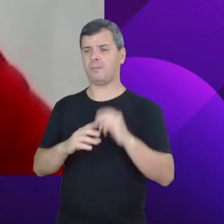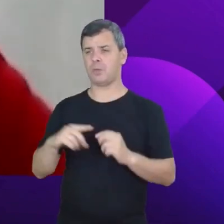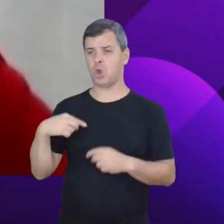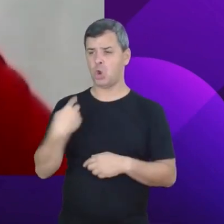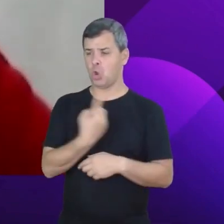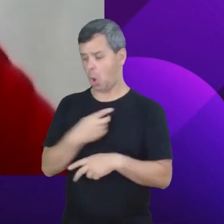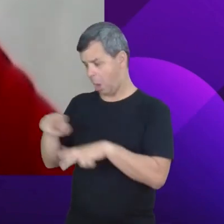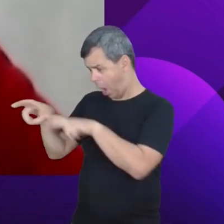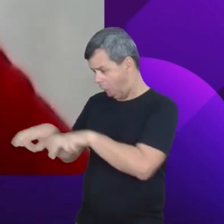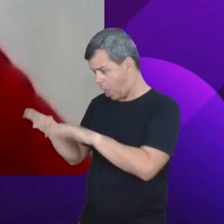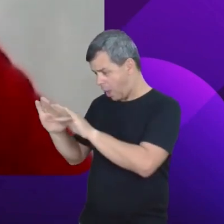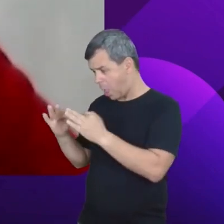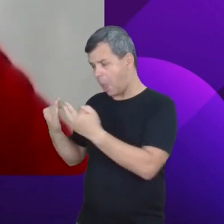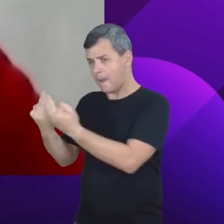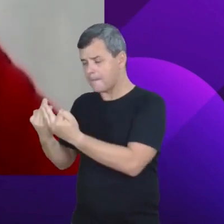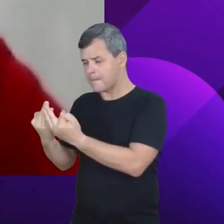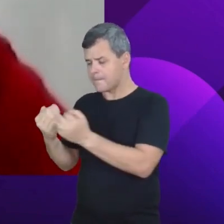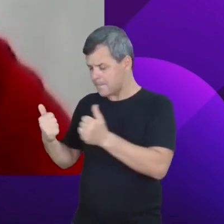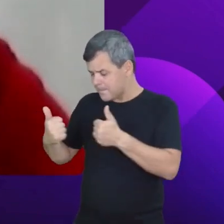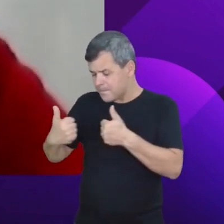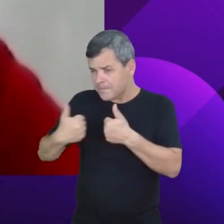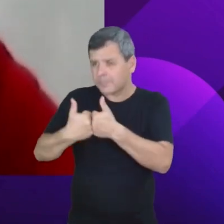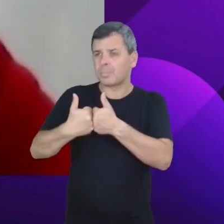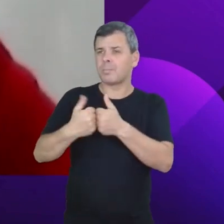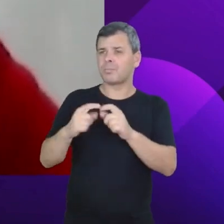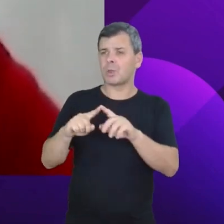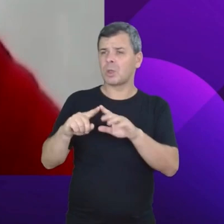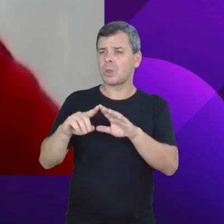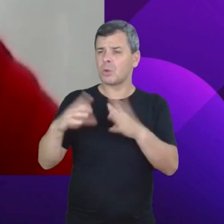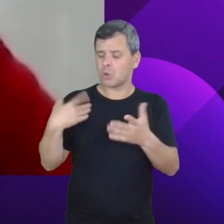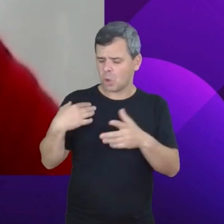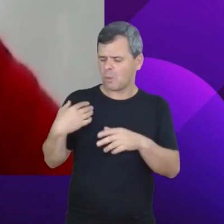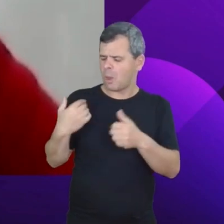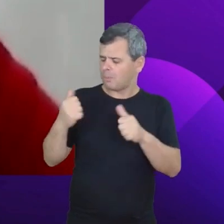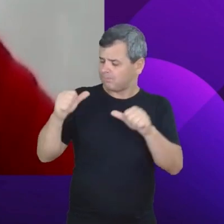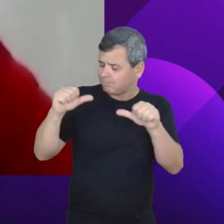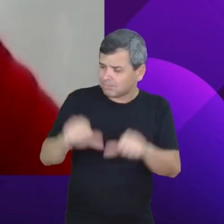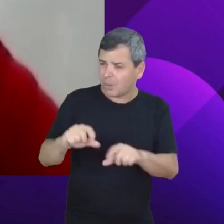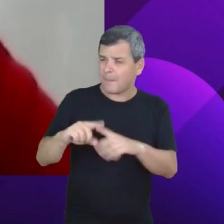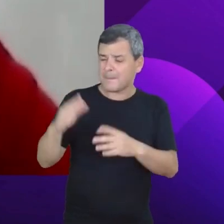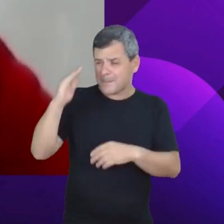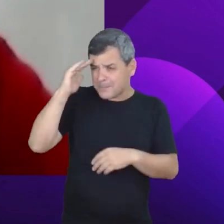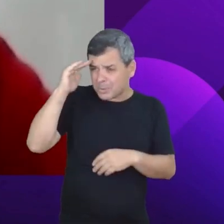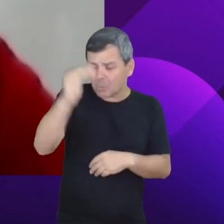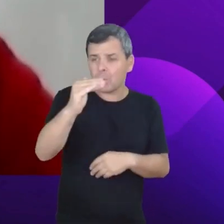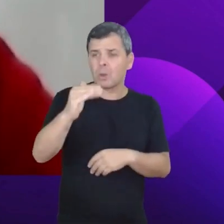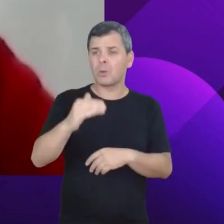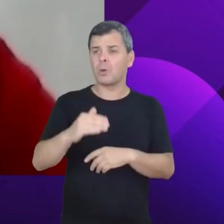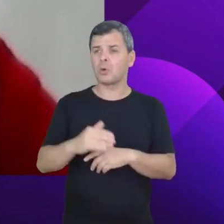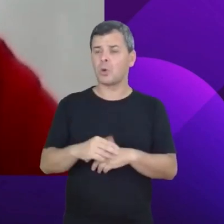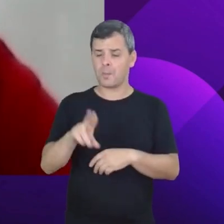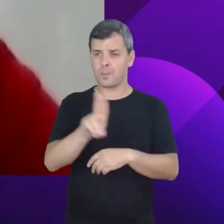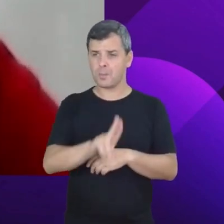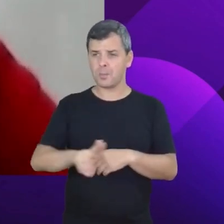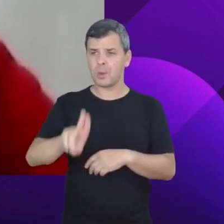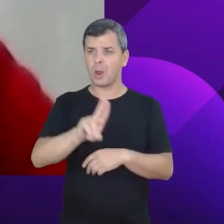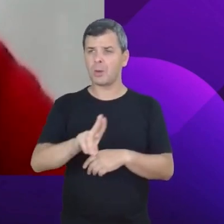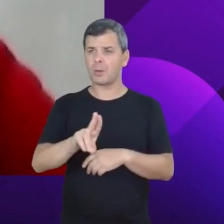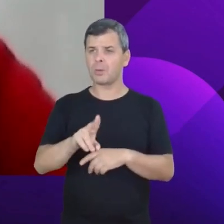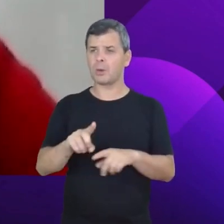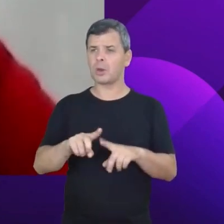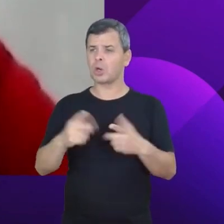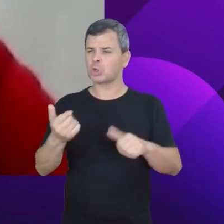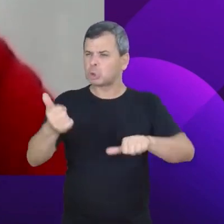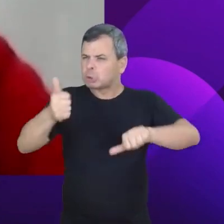que estamos próximos nesse meio, a gente acaba sendo prejudicado principalmente pelo uso desordenado